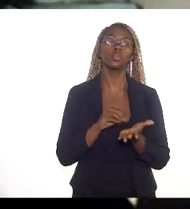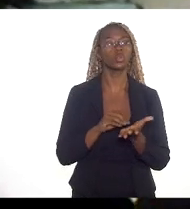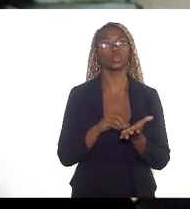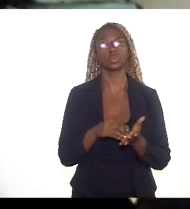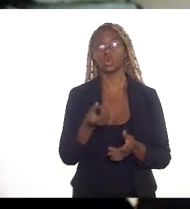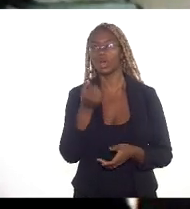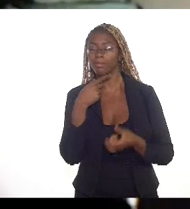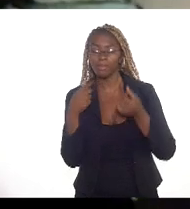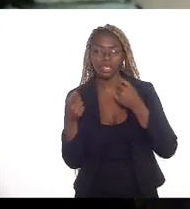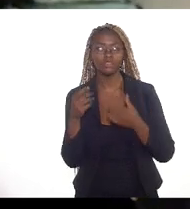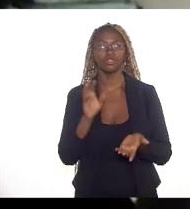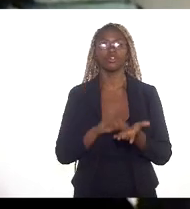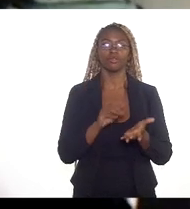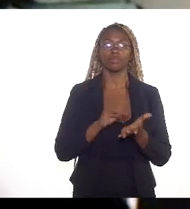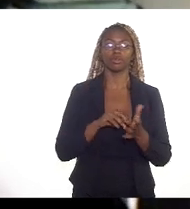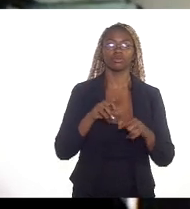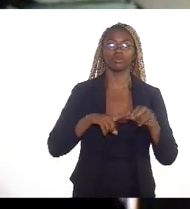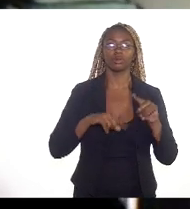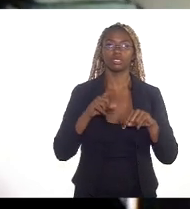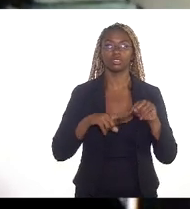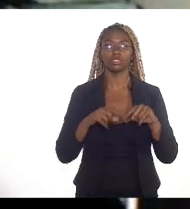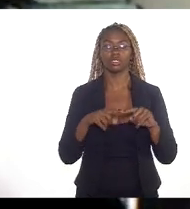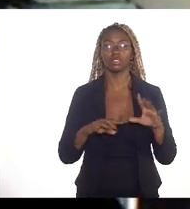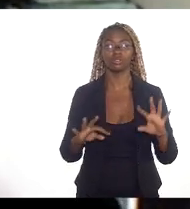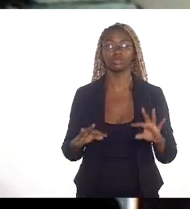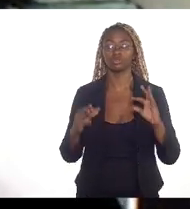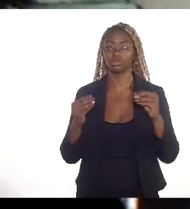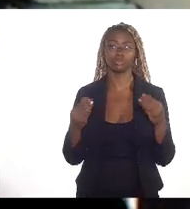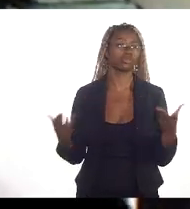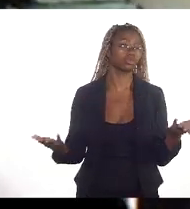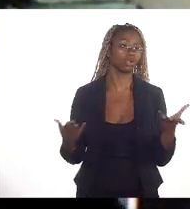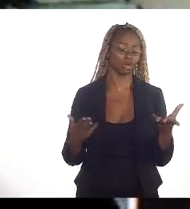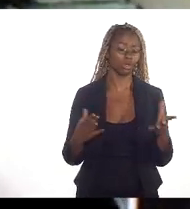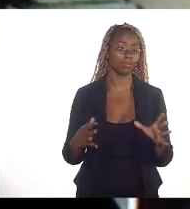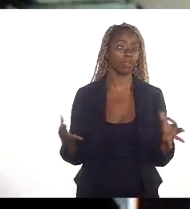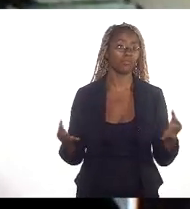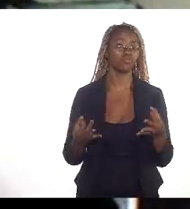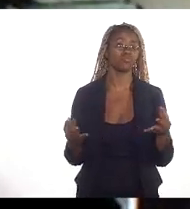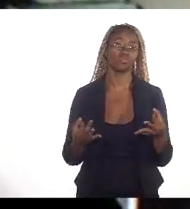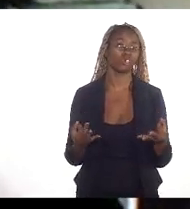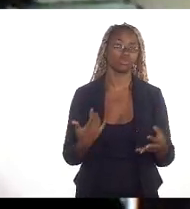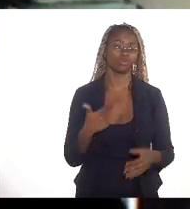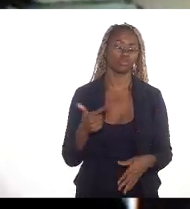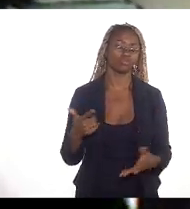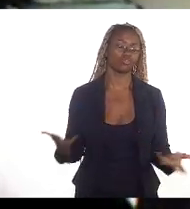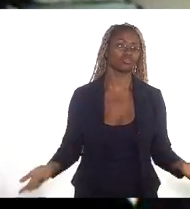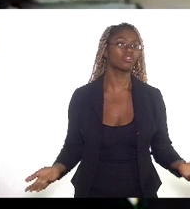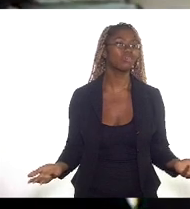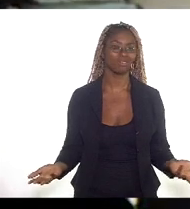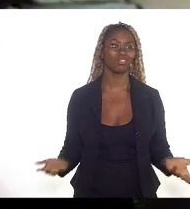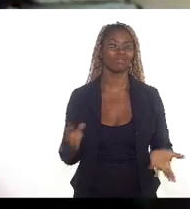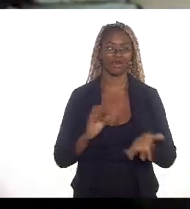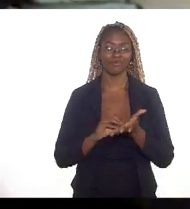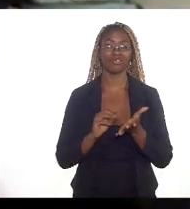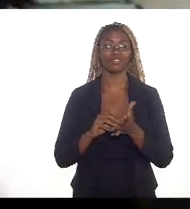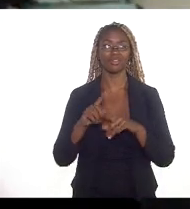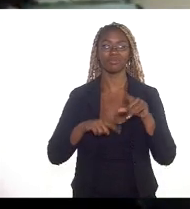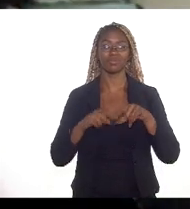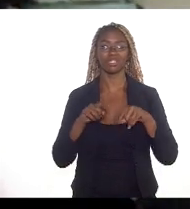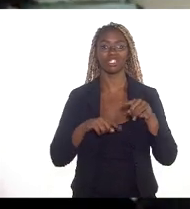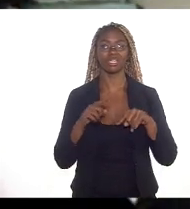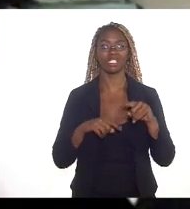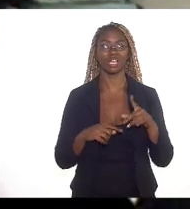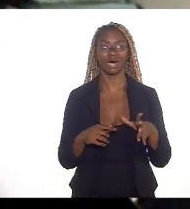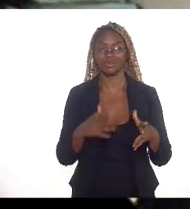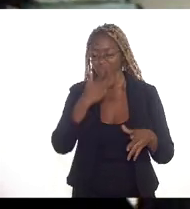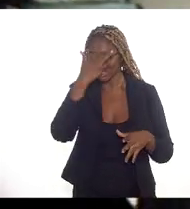que os leitos já instalados funcionassem plenamente, fazendo com que pessoas fossem entubadas sem sedativos,